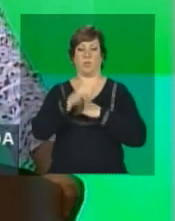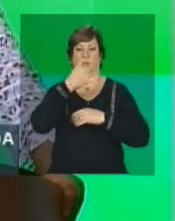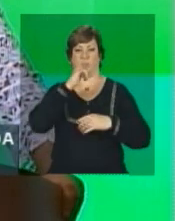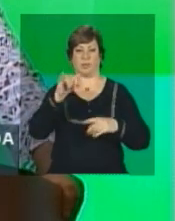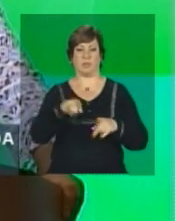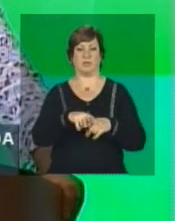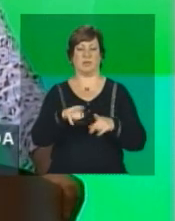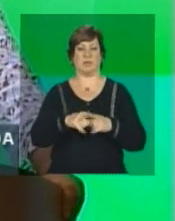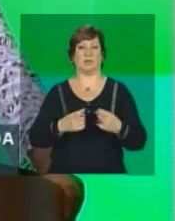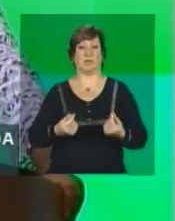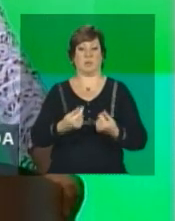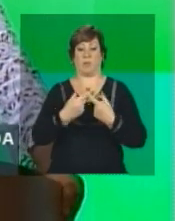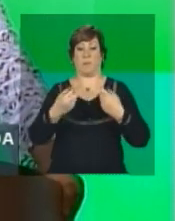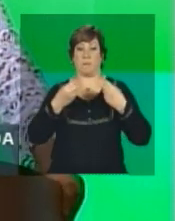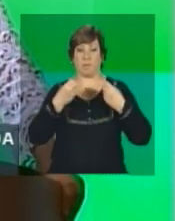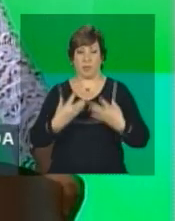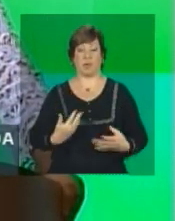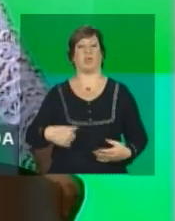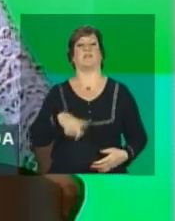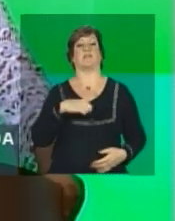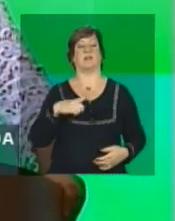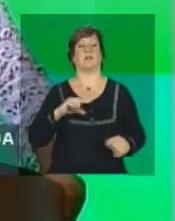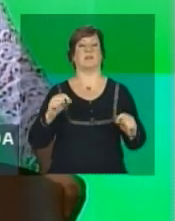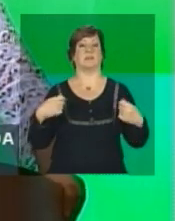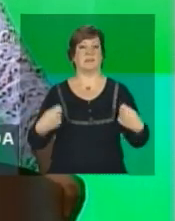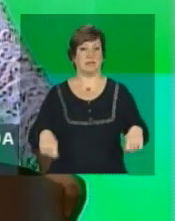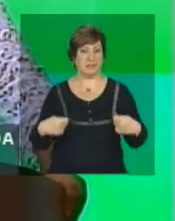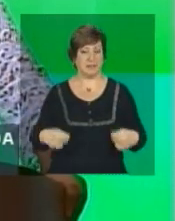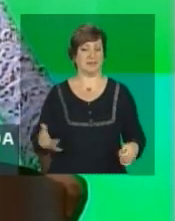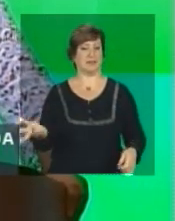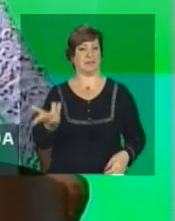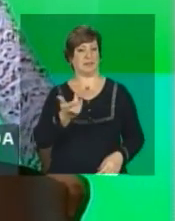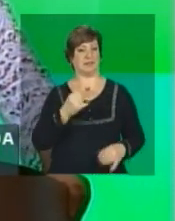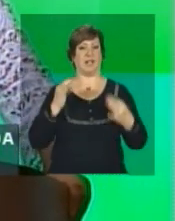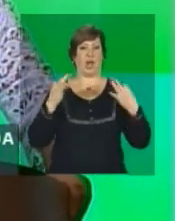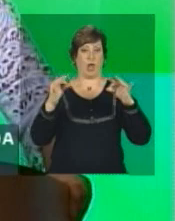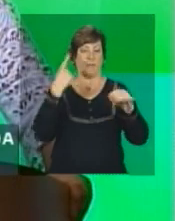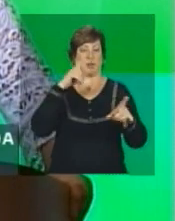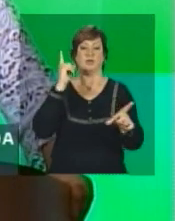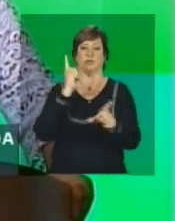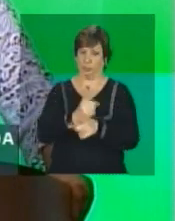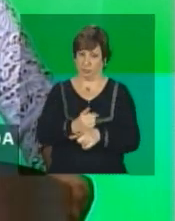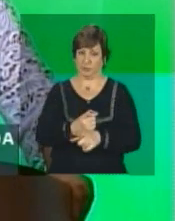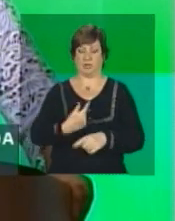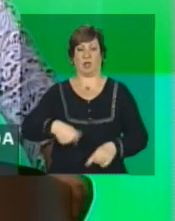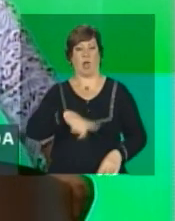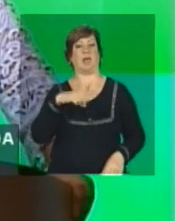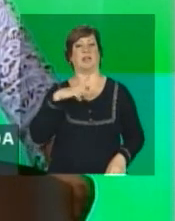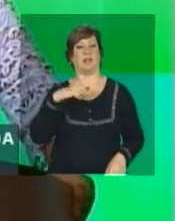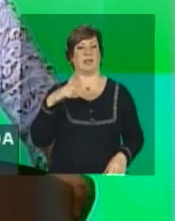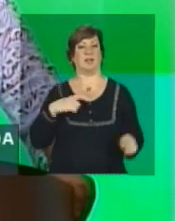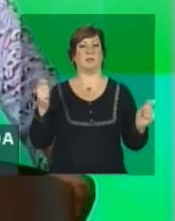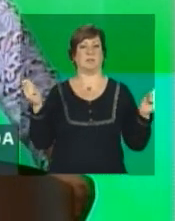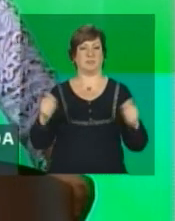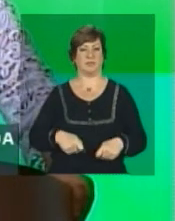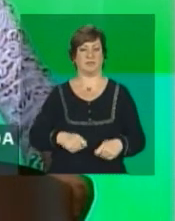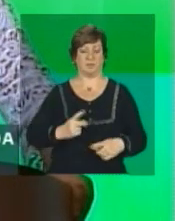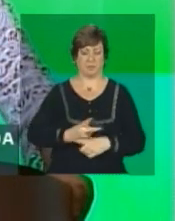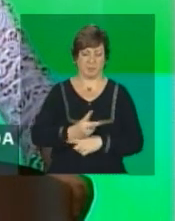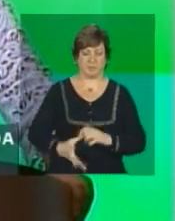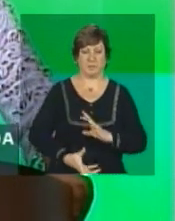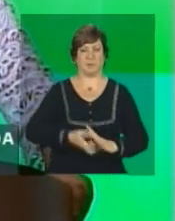tivemos a necessária excelência tecnológica para descobrir. e temos competência para